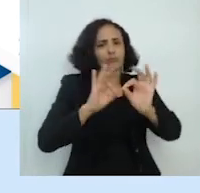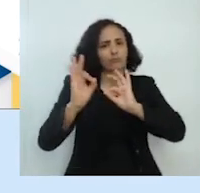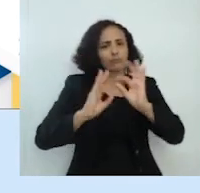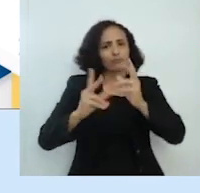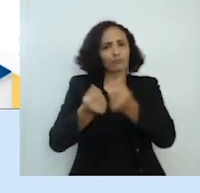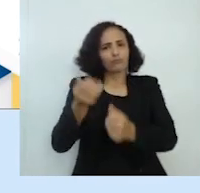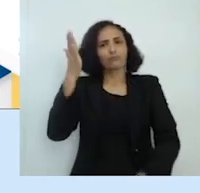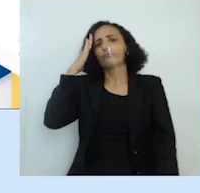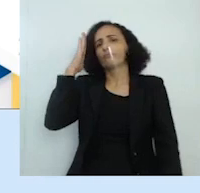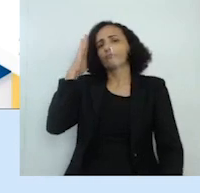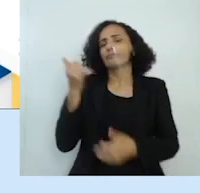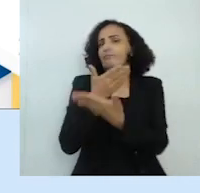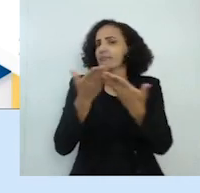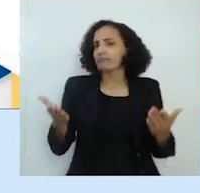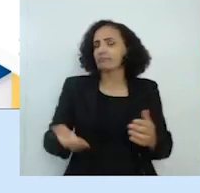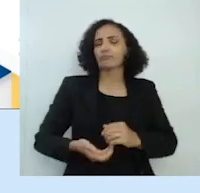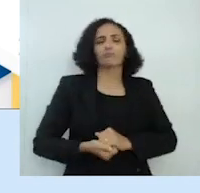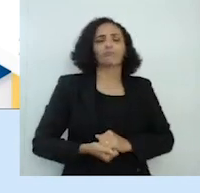gente?